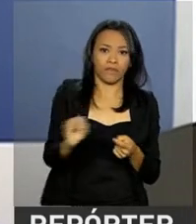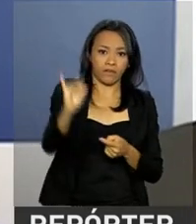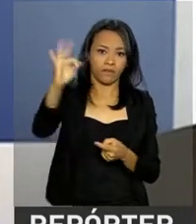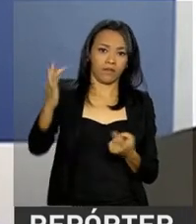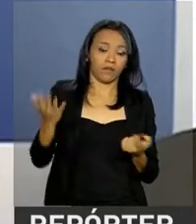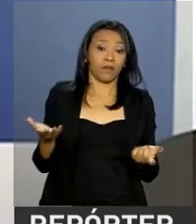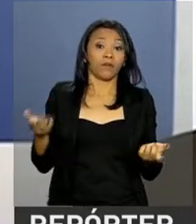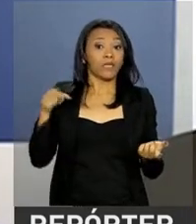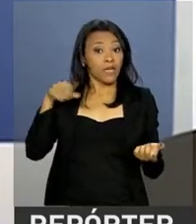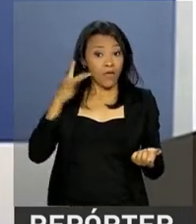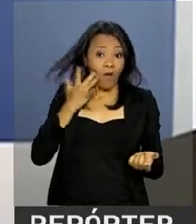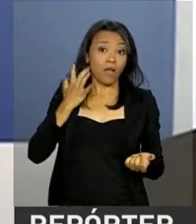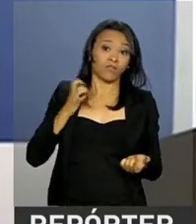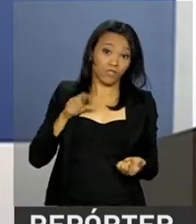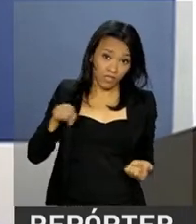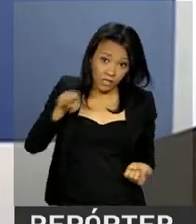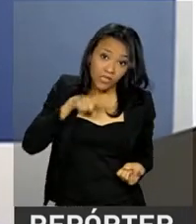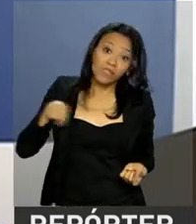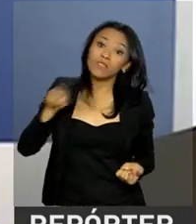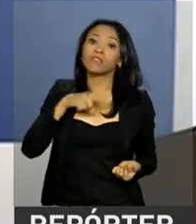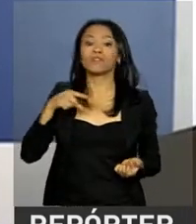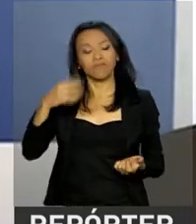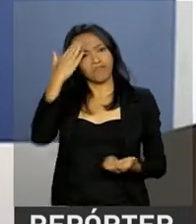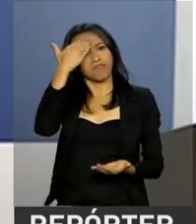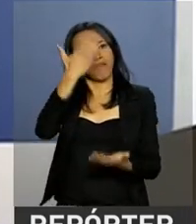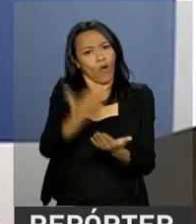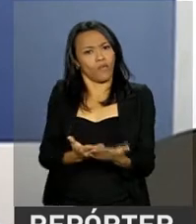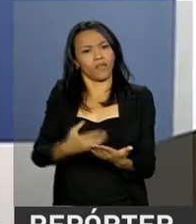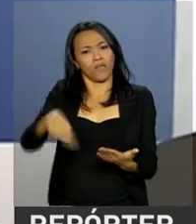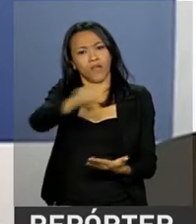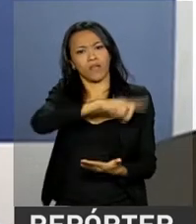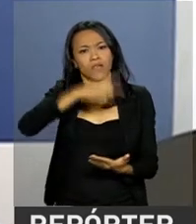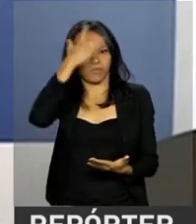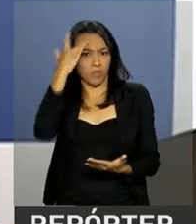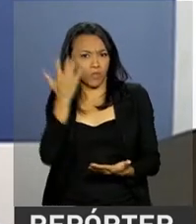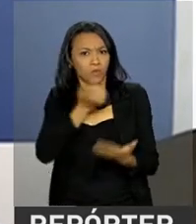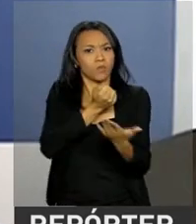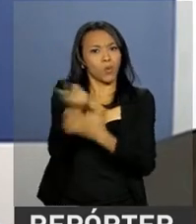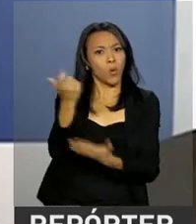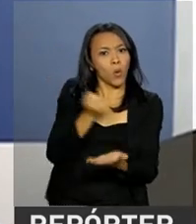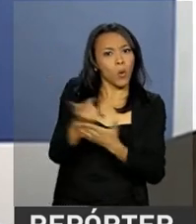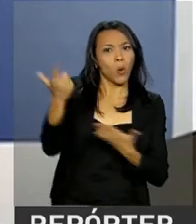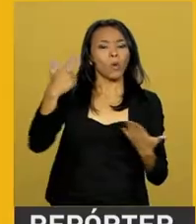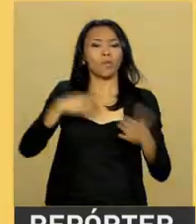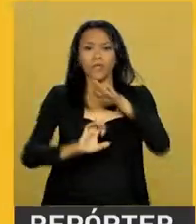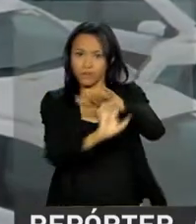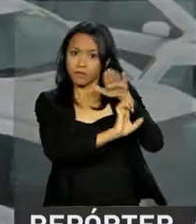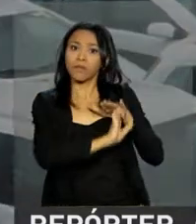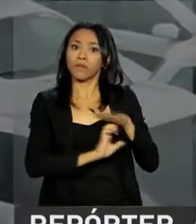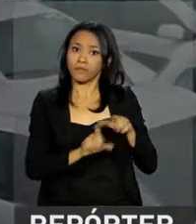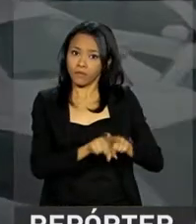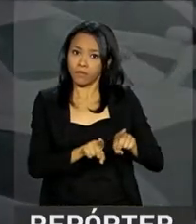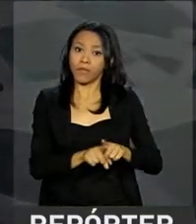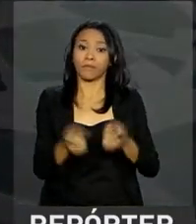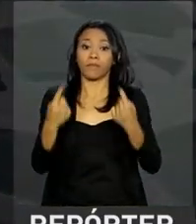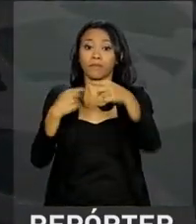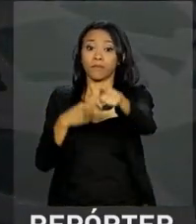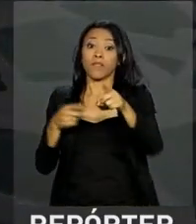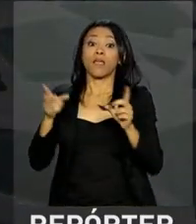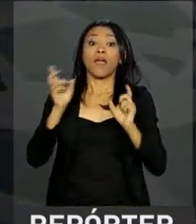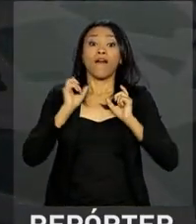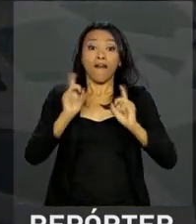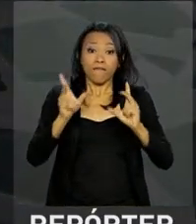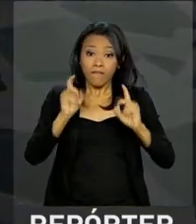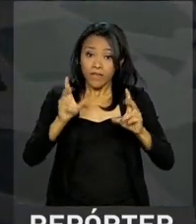gradual, eu acho que isso tem trazido muito mais confiança tanto para o investidor quanto para o consumidor, né? Junto com a produção, a exportação